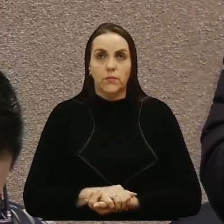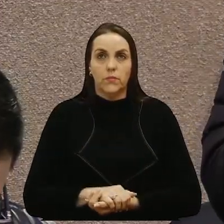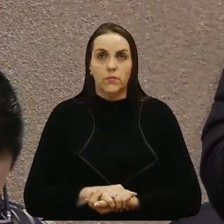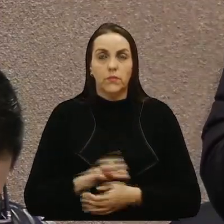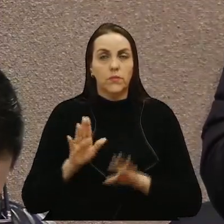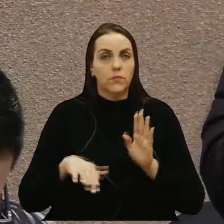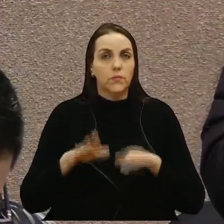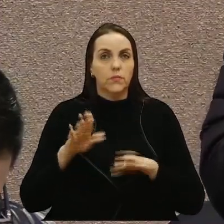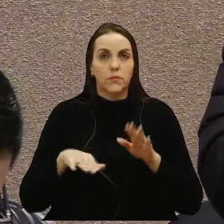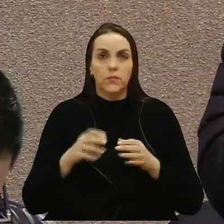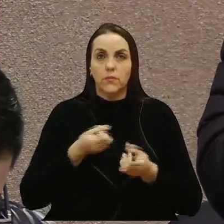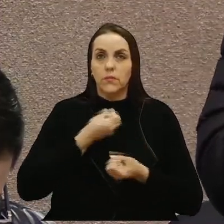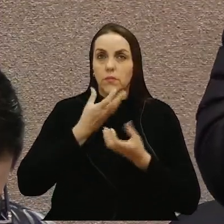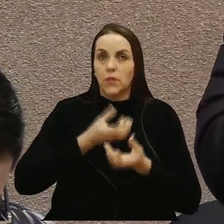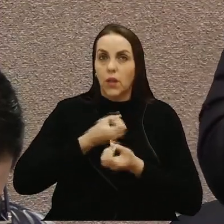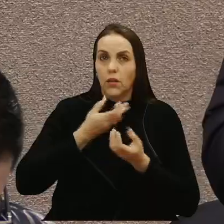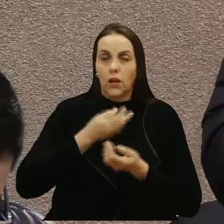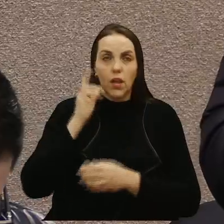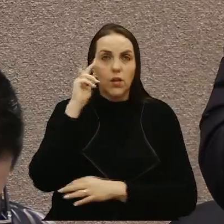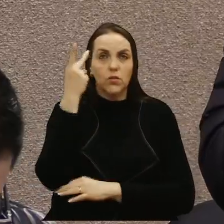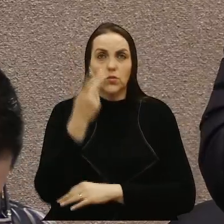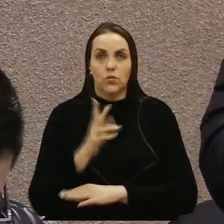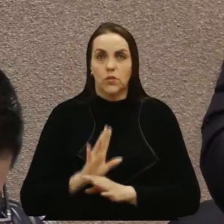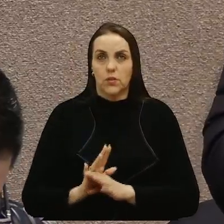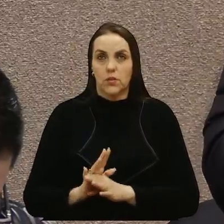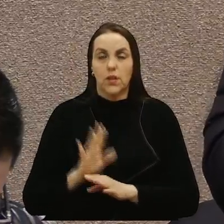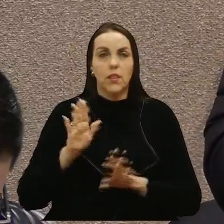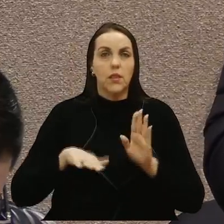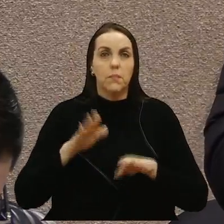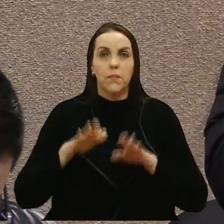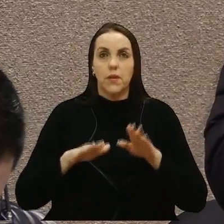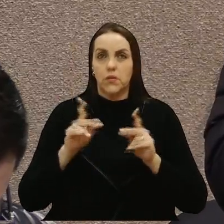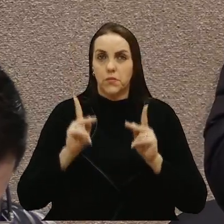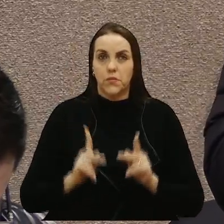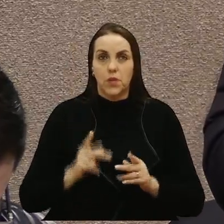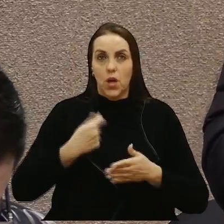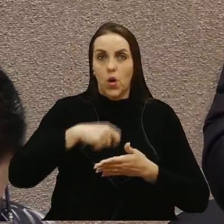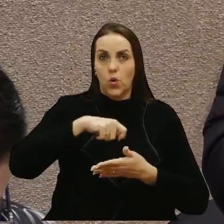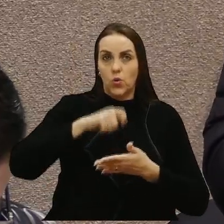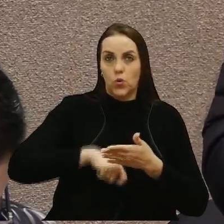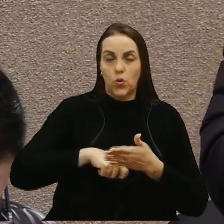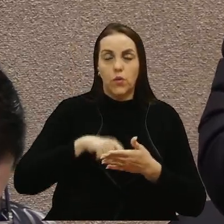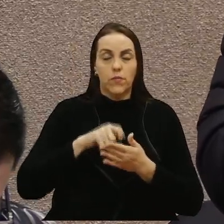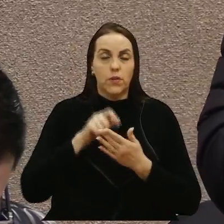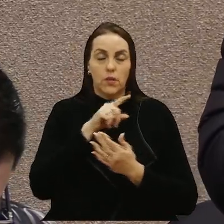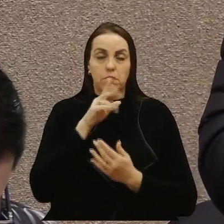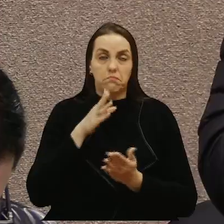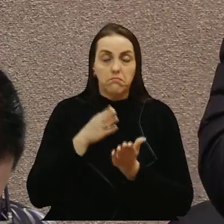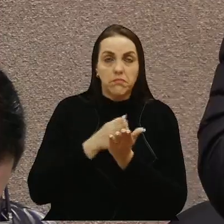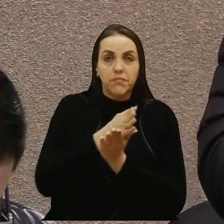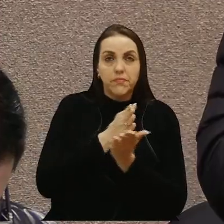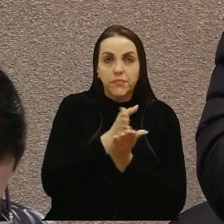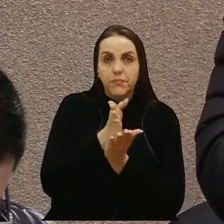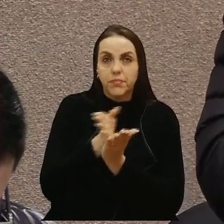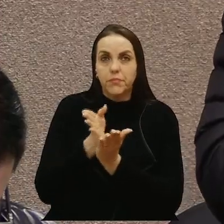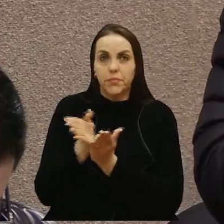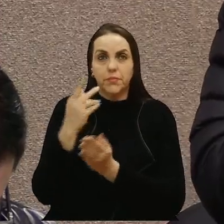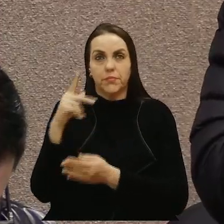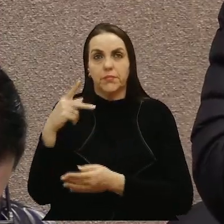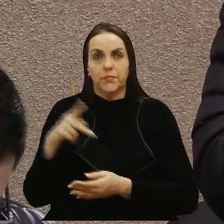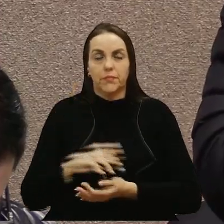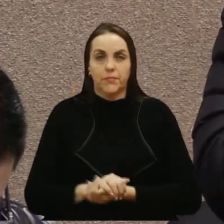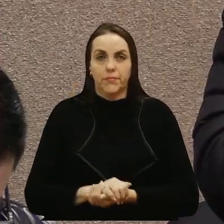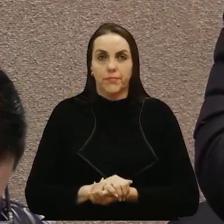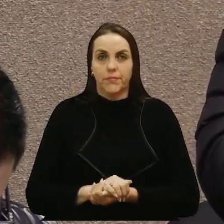Depende de quem conta. A história depende de quem conta. Obviamente, o autor ele vai colocar o viés dele. Assim como